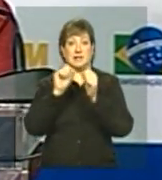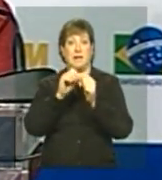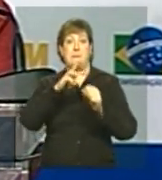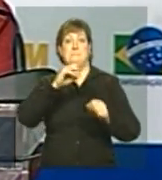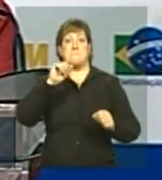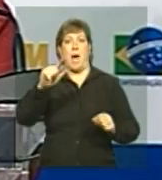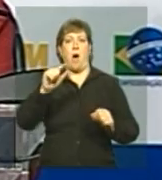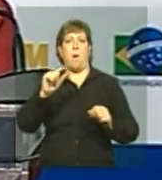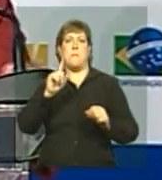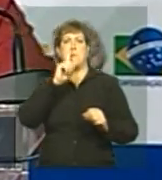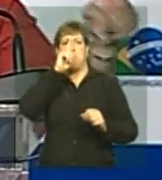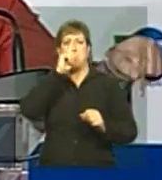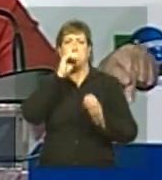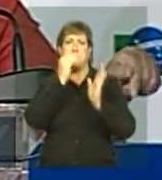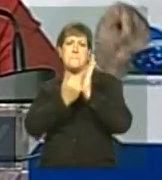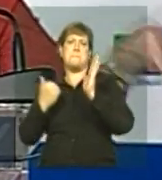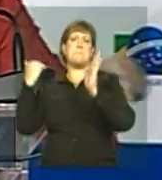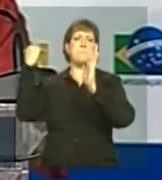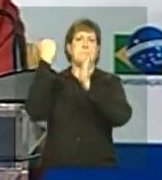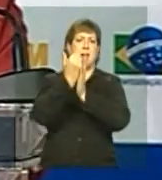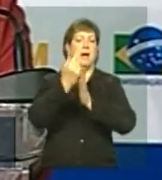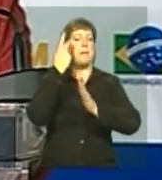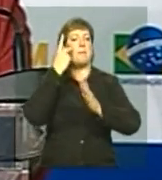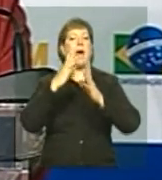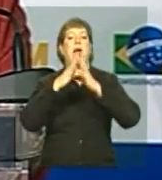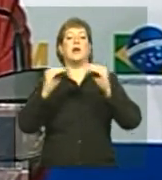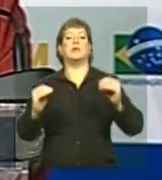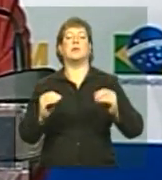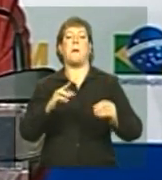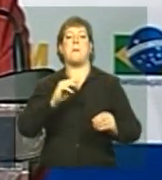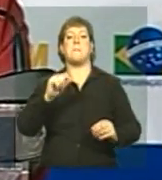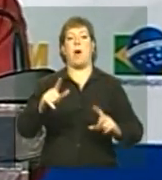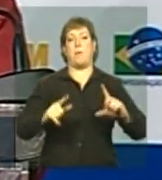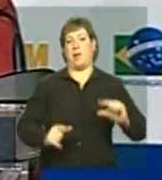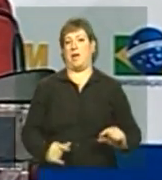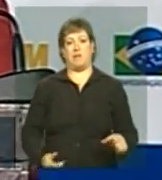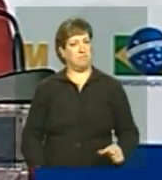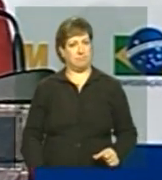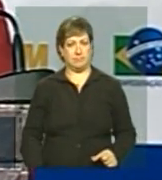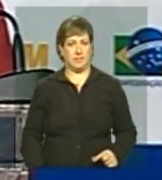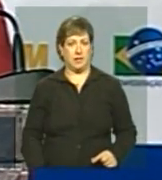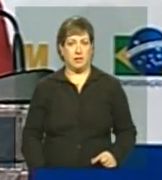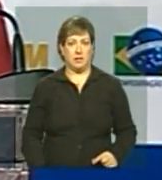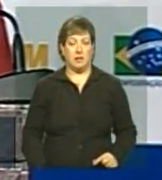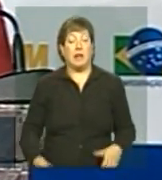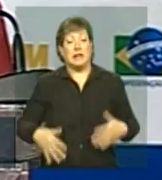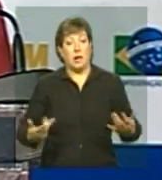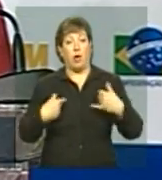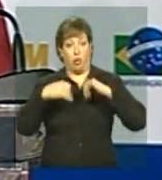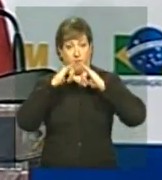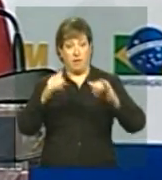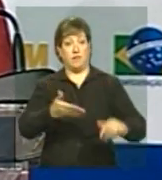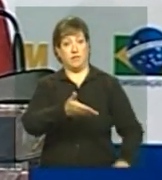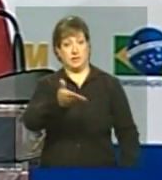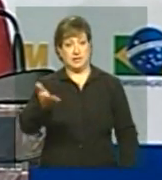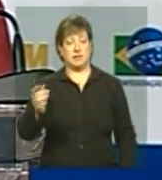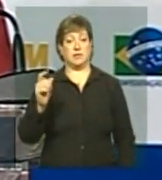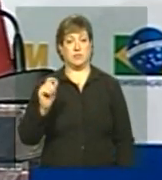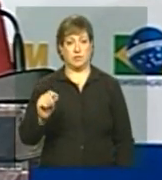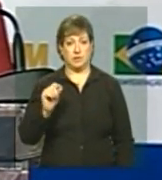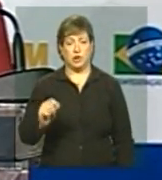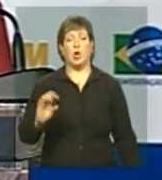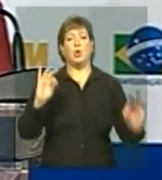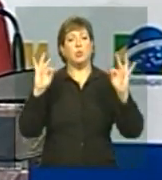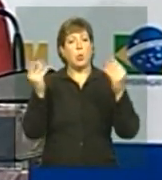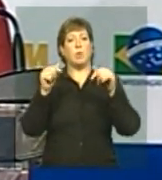maior para resolver o mal menor. Então, eu digo para vocês que